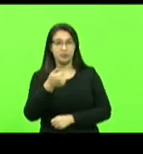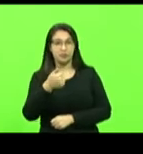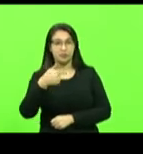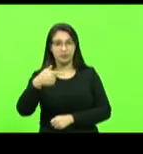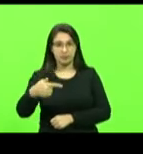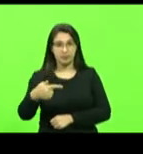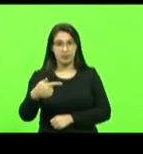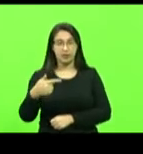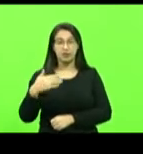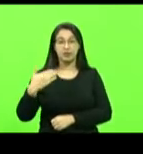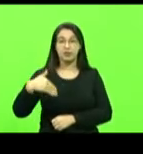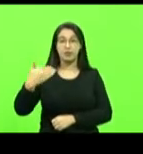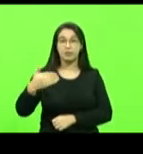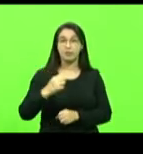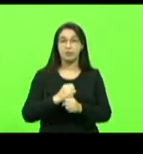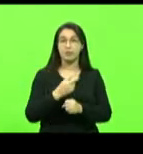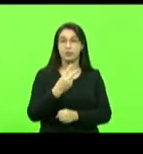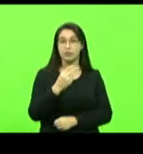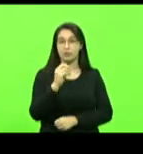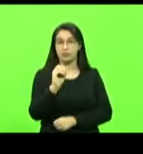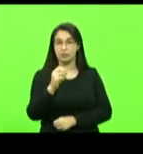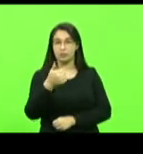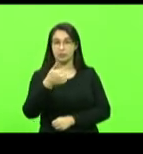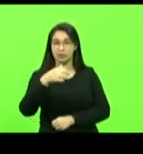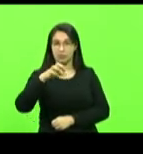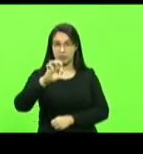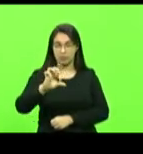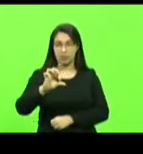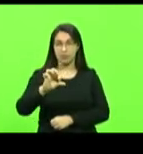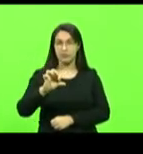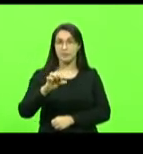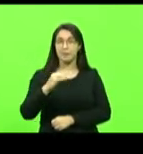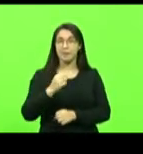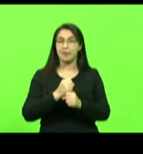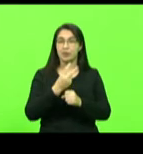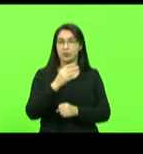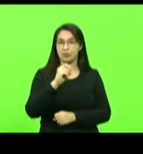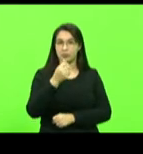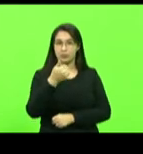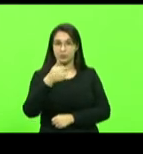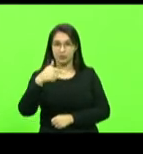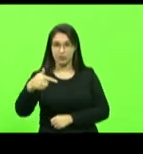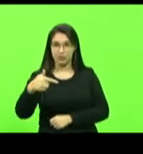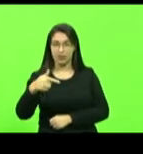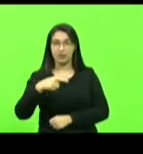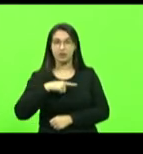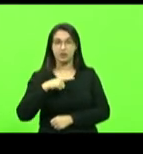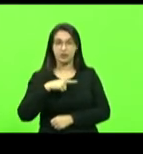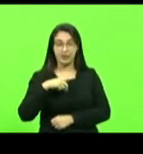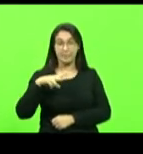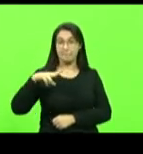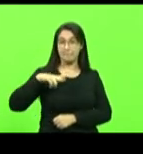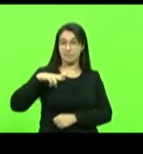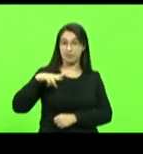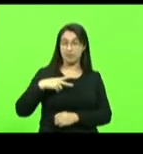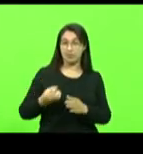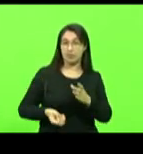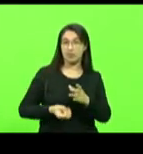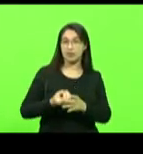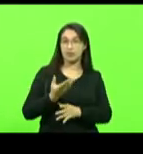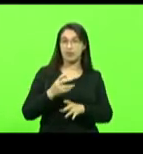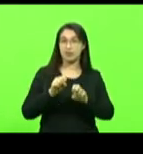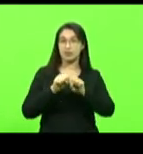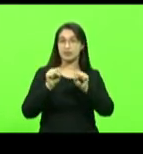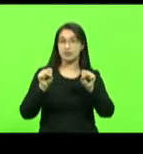de 2019. Na mesma conferência, em 2017, estava o encaminhamento textual, criar um sistema de informação estadual do